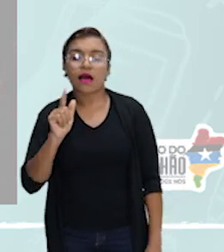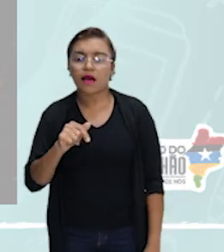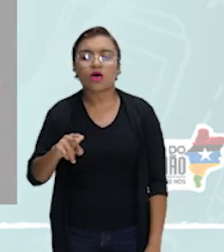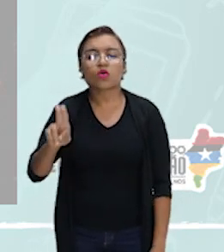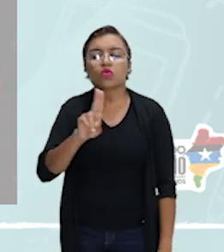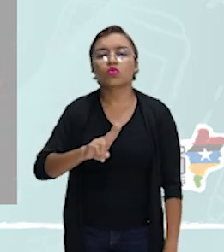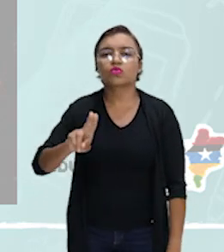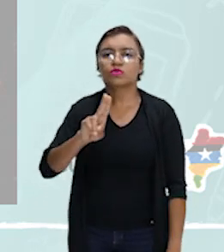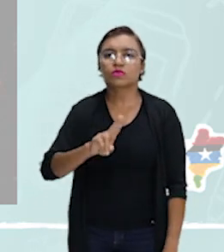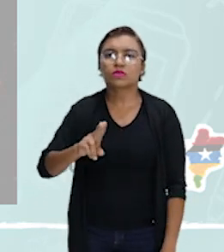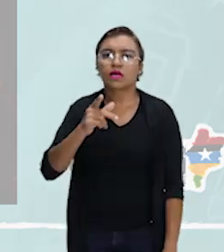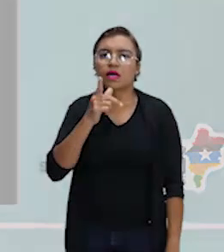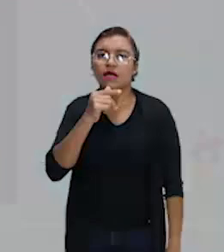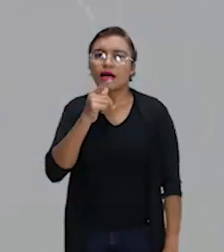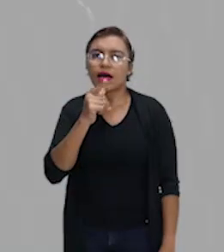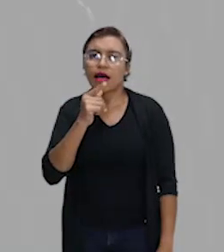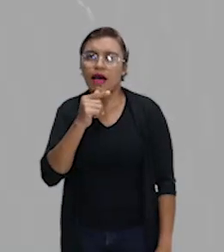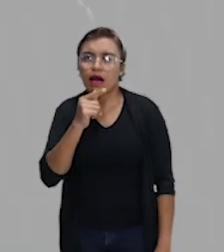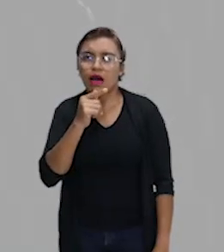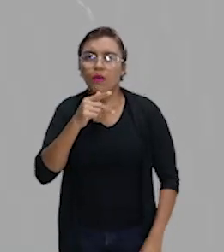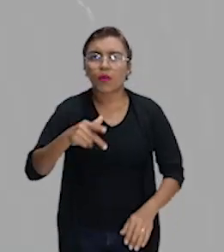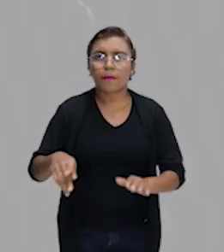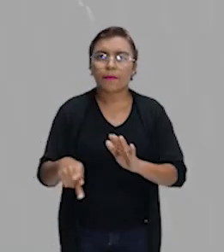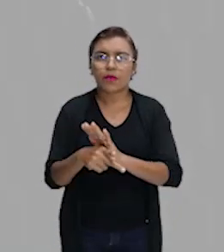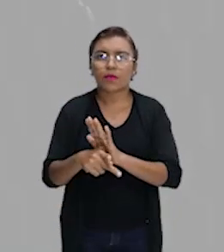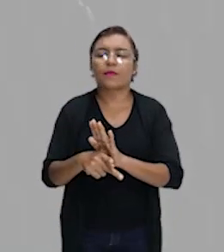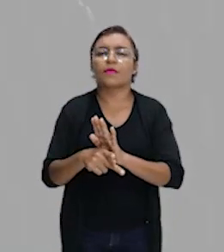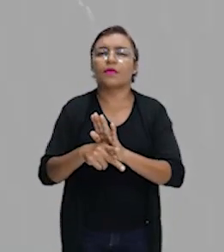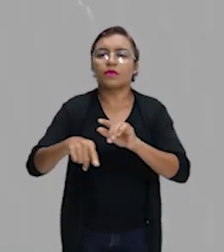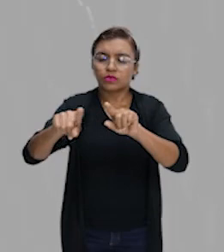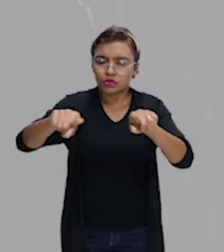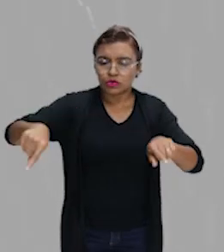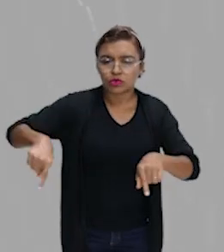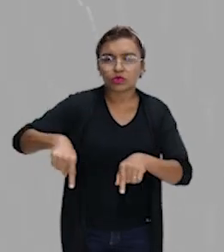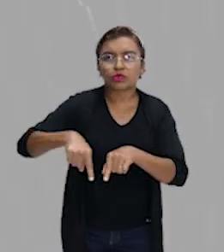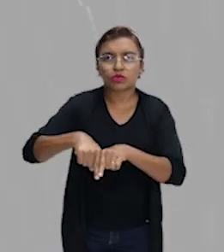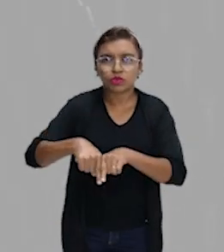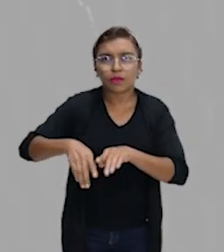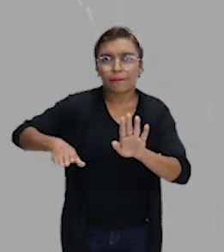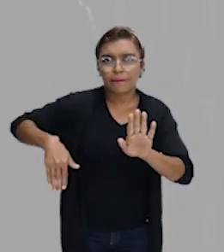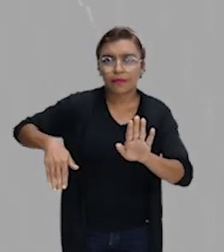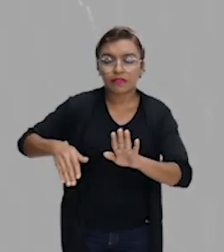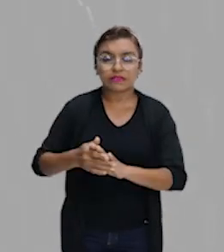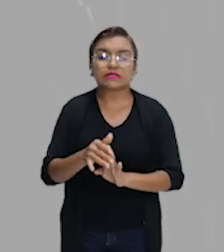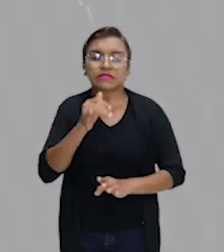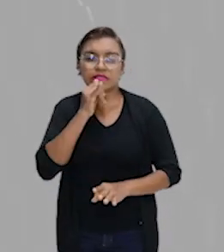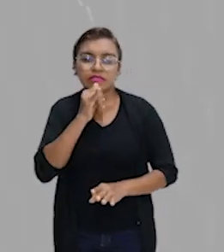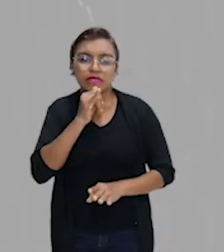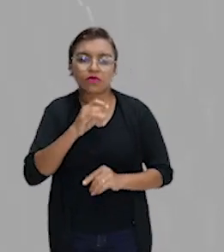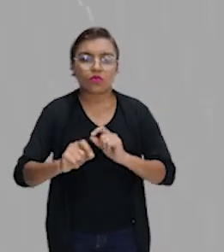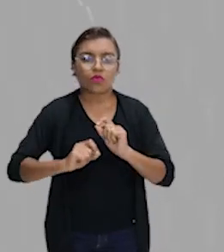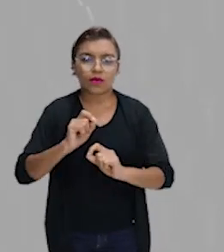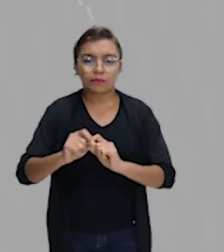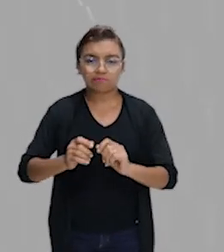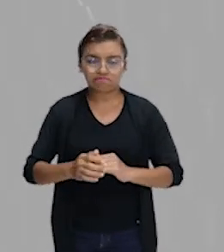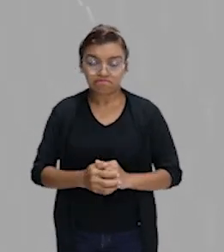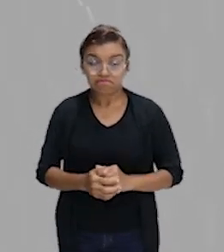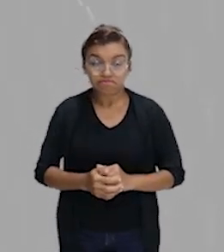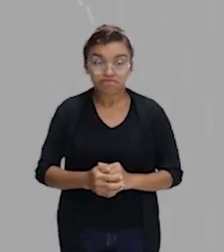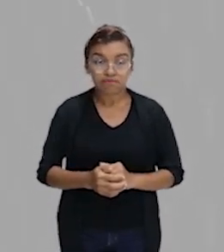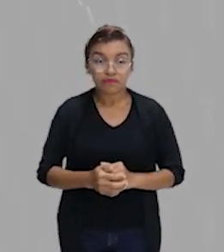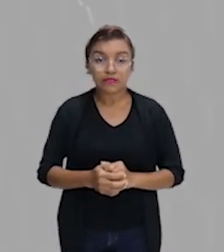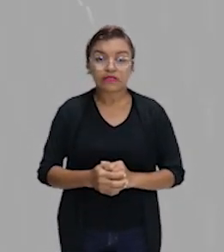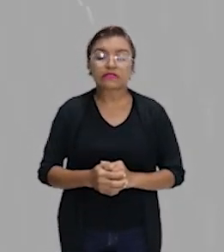tratamento de água de piscina, na fabricação de sabões, remédios, corantes e